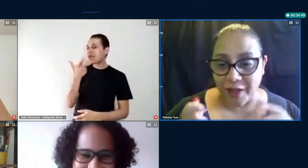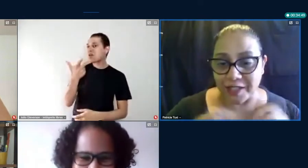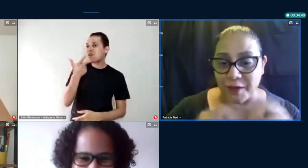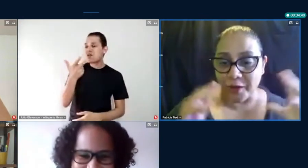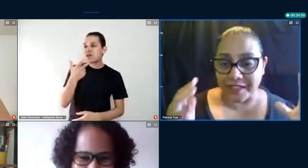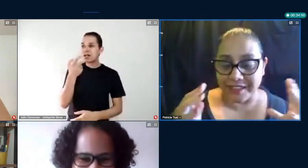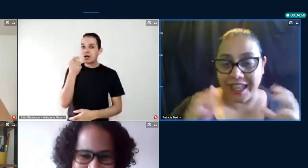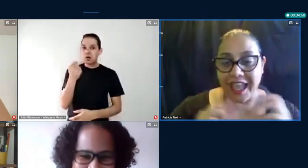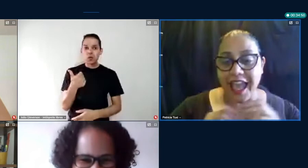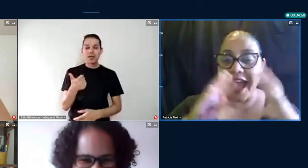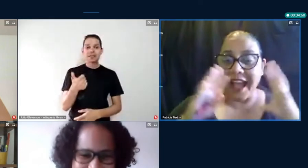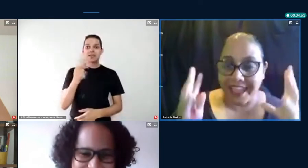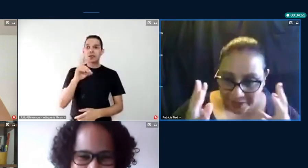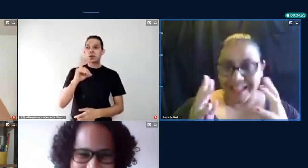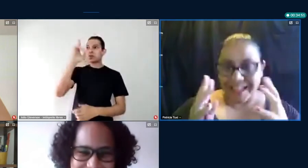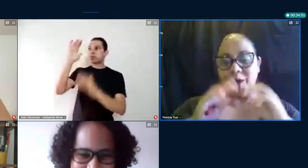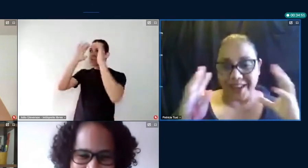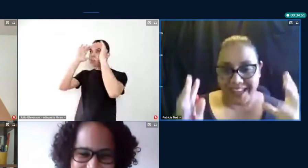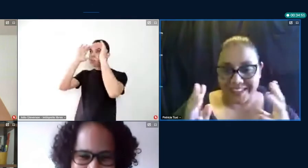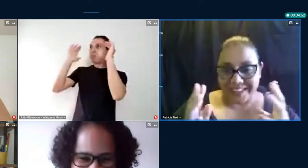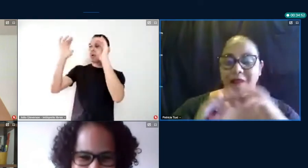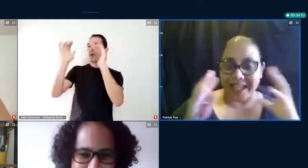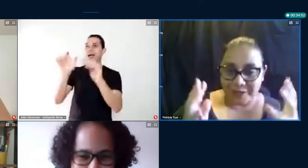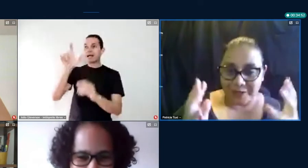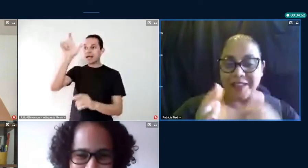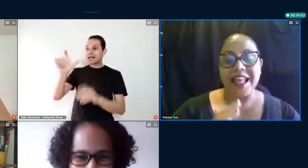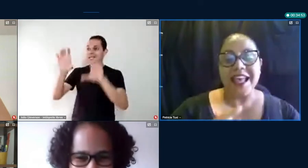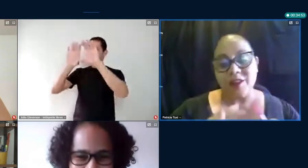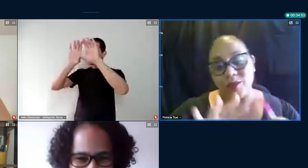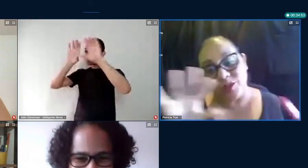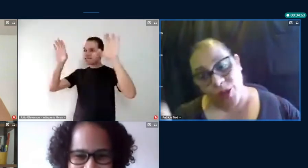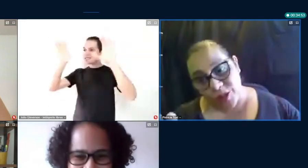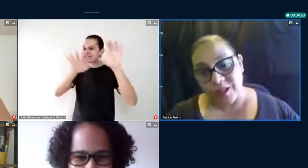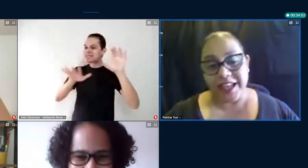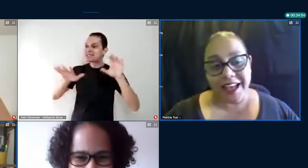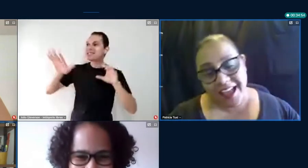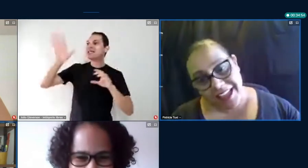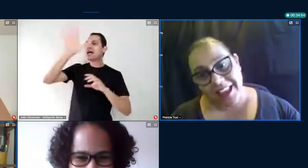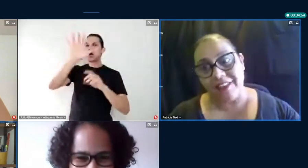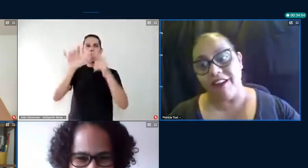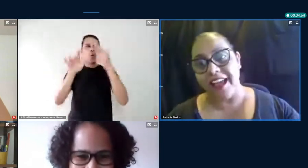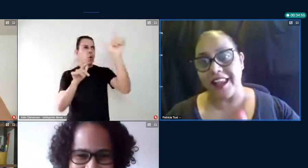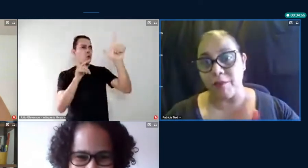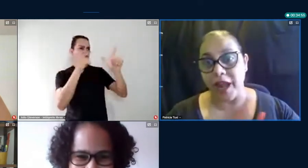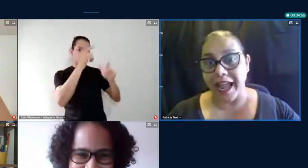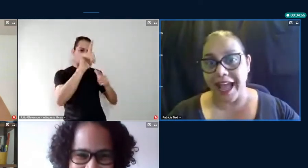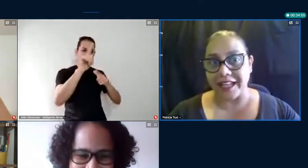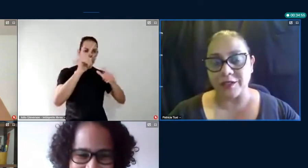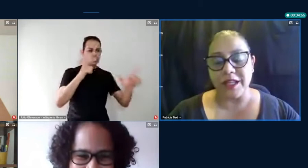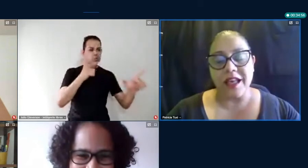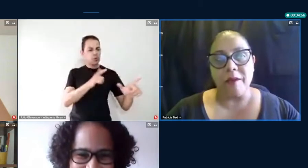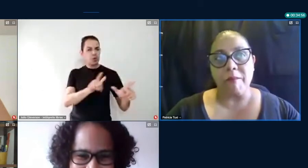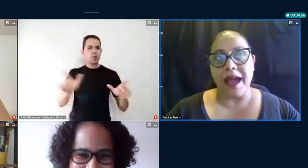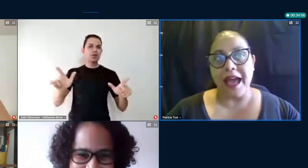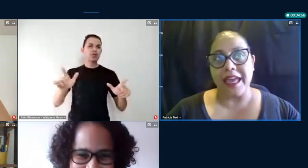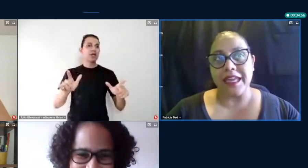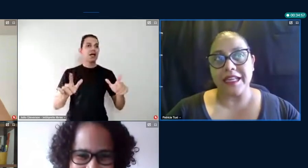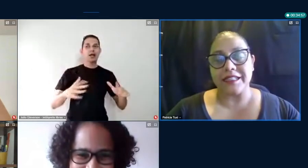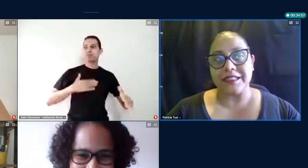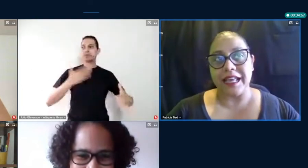teocêntrica, quase uma coisa assim, aqui é o céu, nesse espaço, e os outros é aquele que vai ali por acaso,